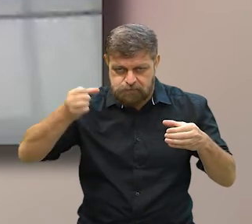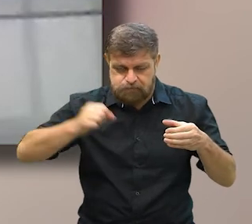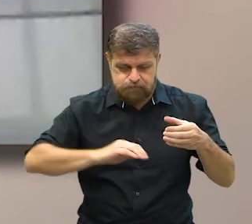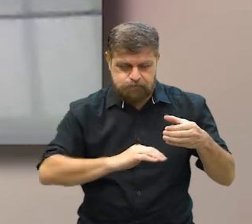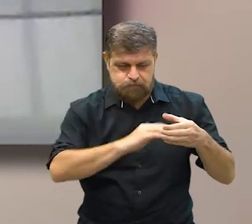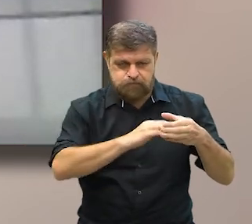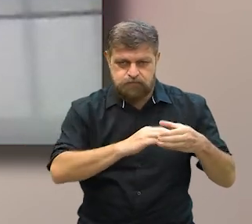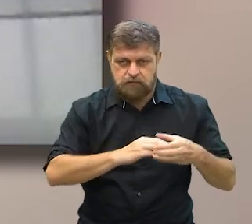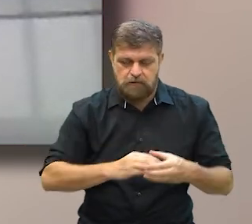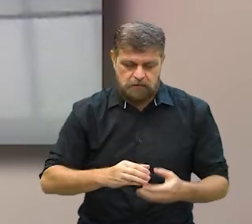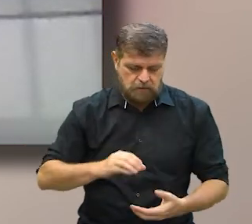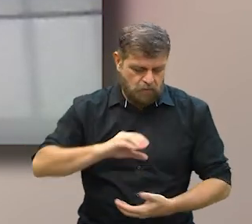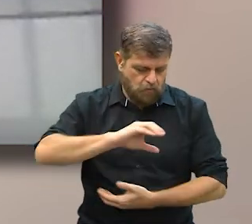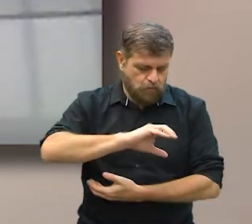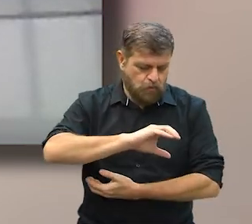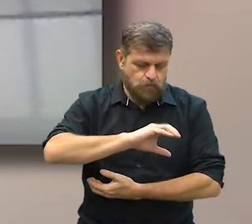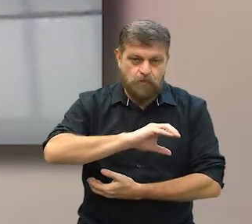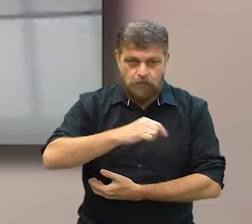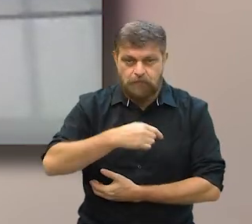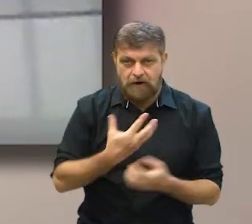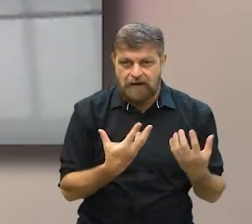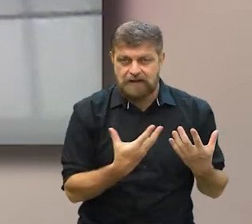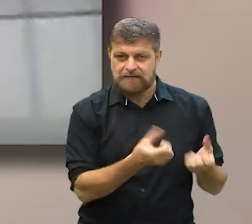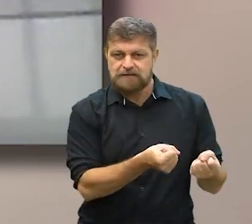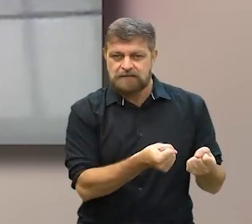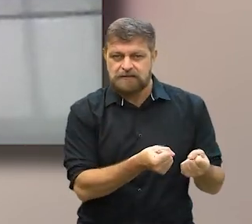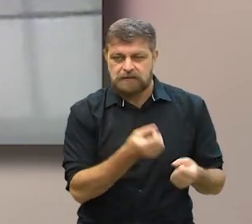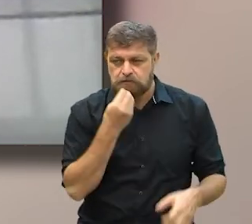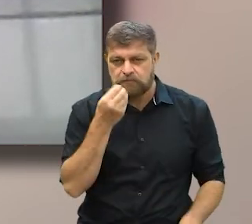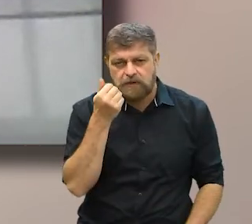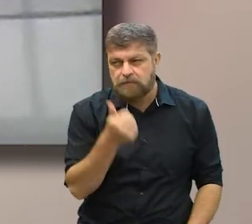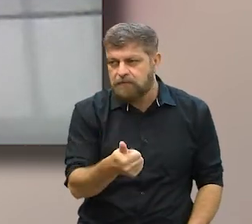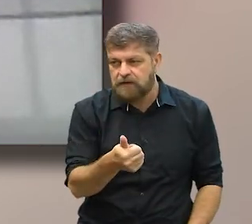aceitam super bem, né? E